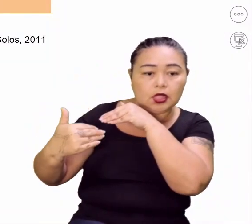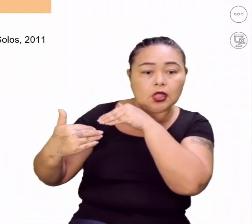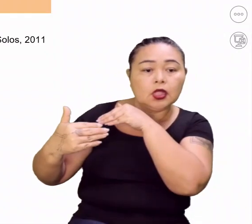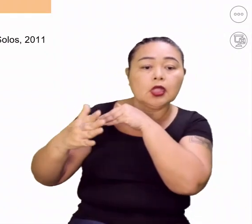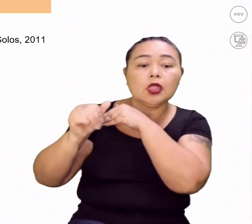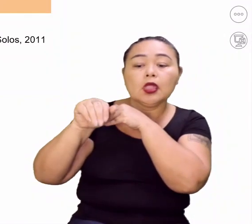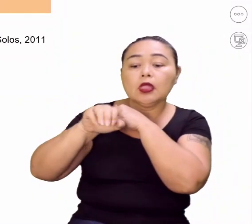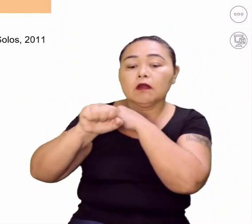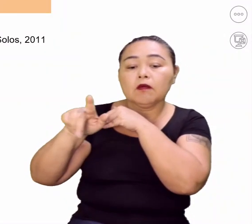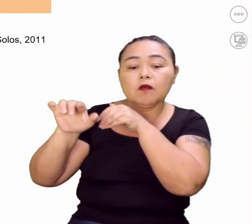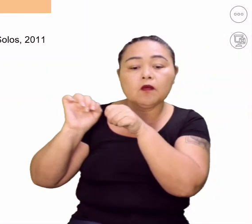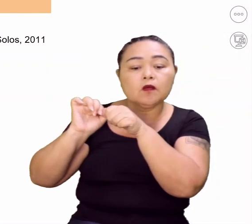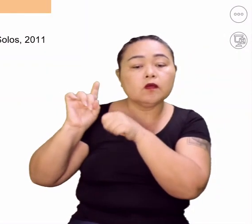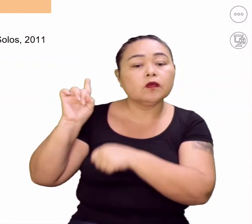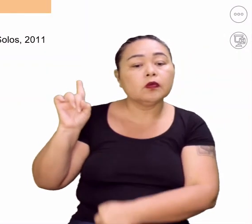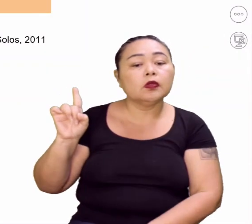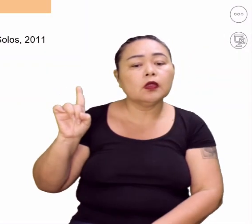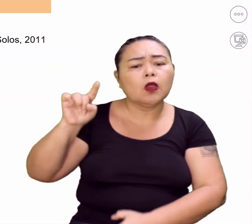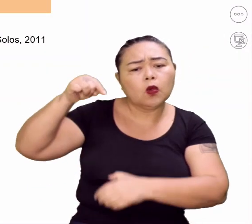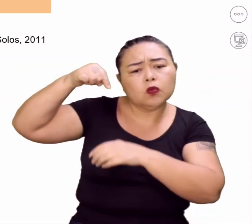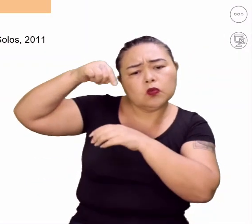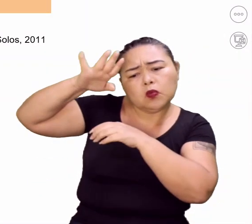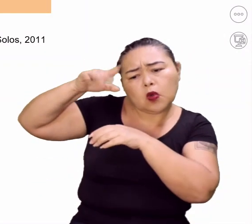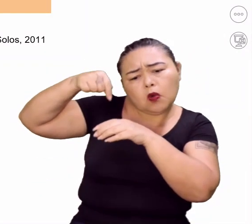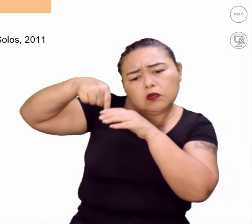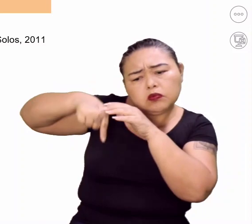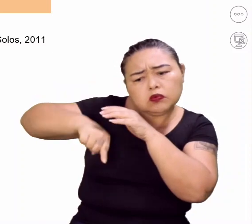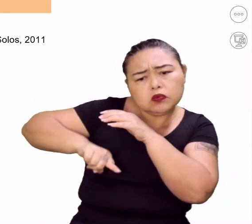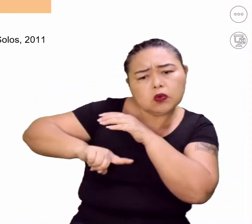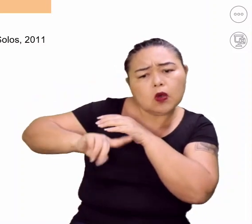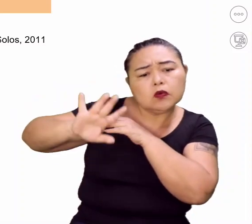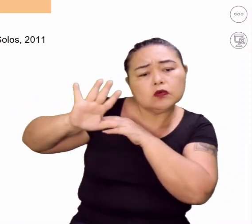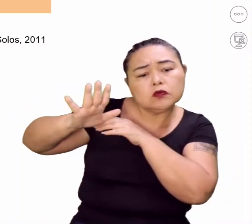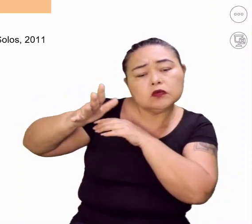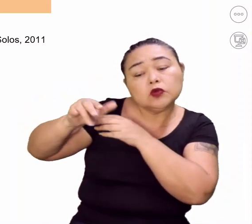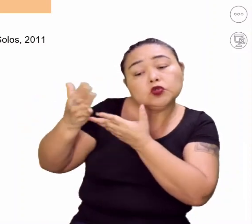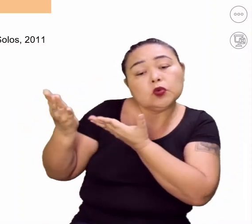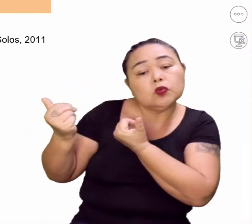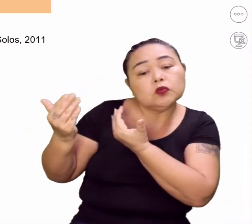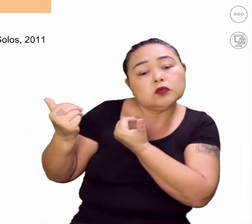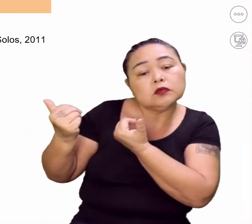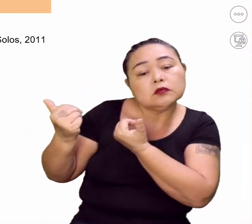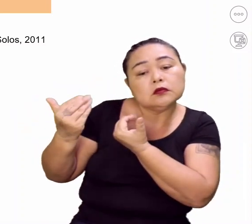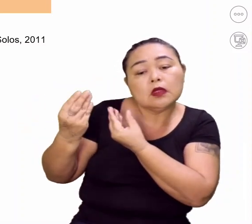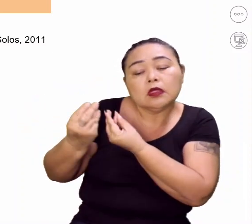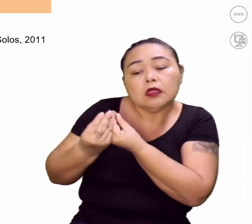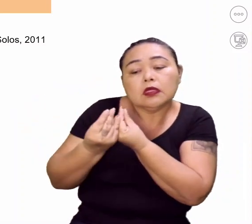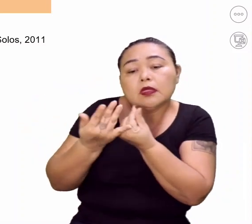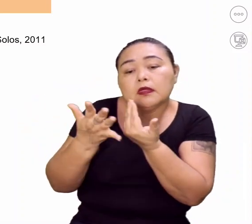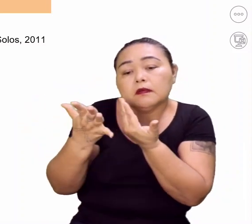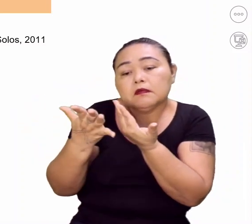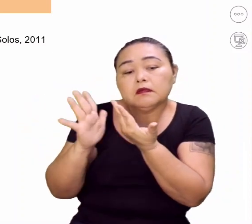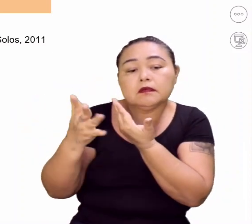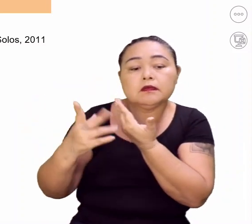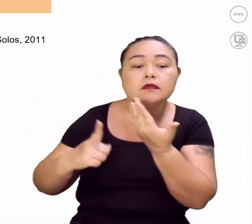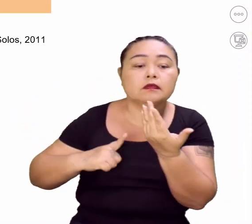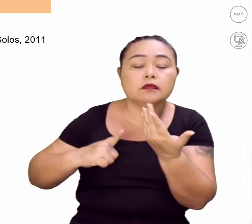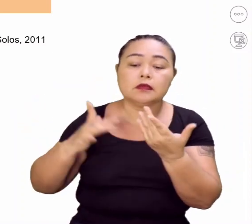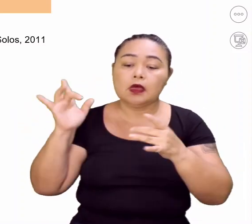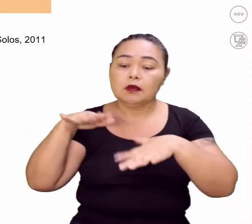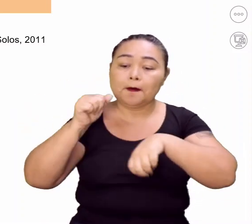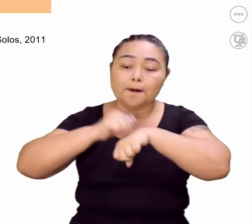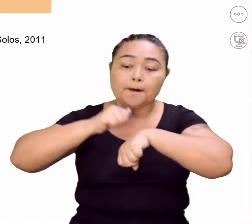E o cambissolo. Ele é pouco profundo e é considerado um solo jovem, com textura média e presença